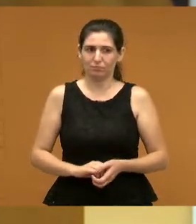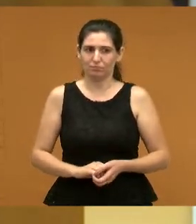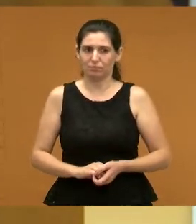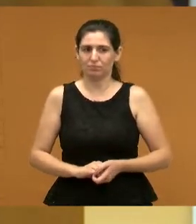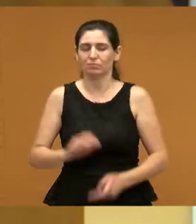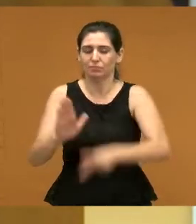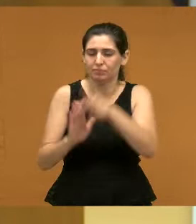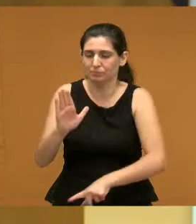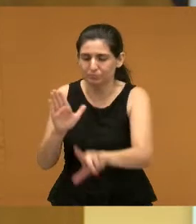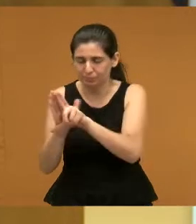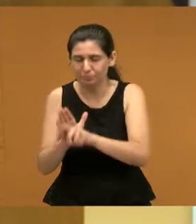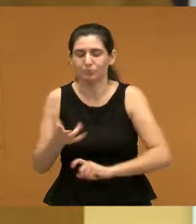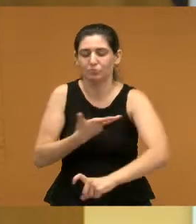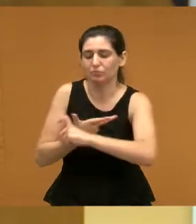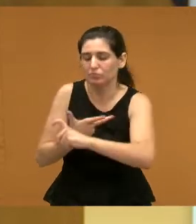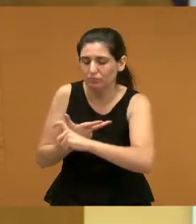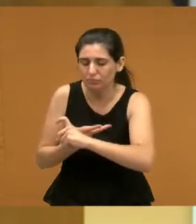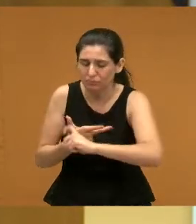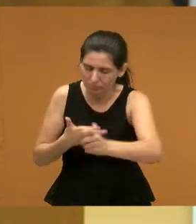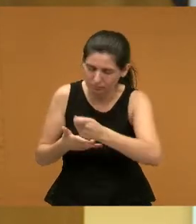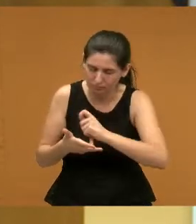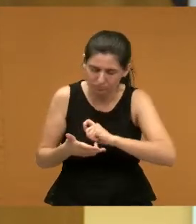Projeto de lei do Executivo número